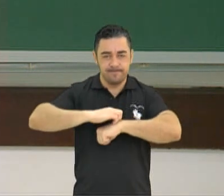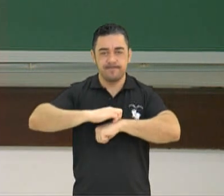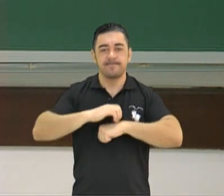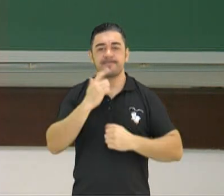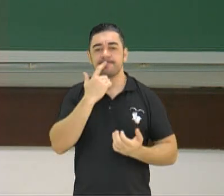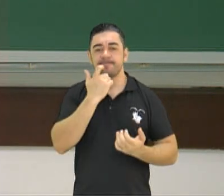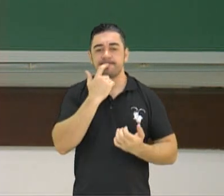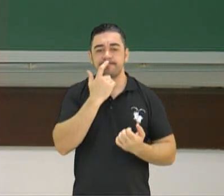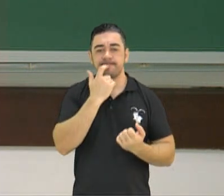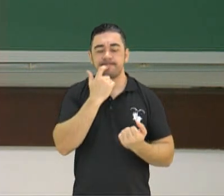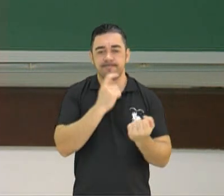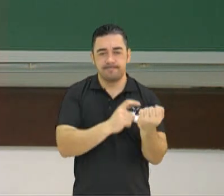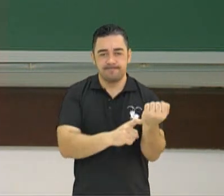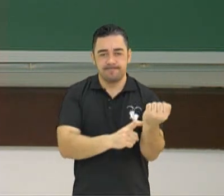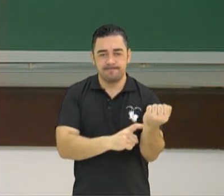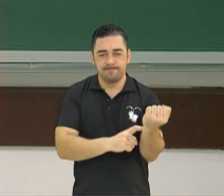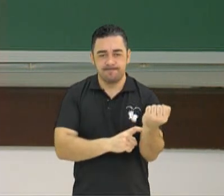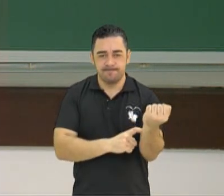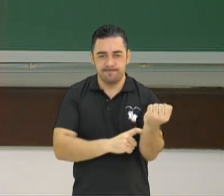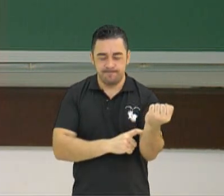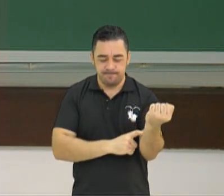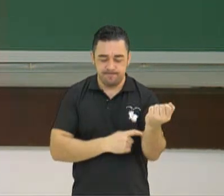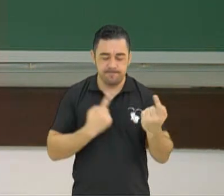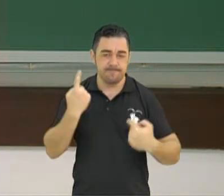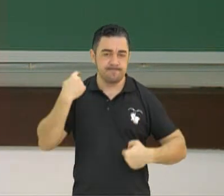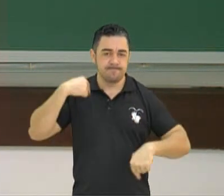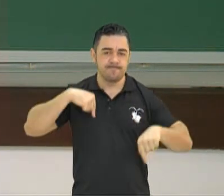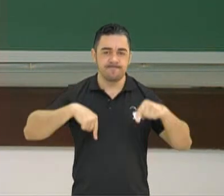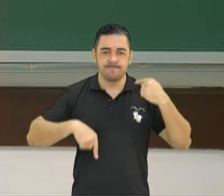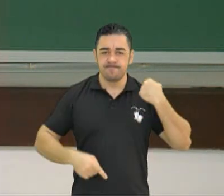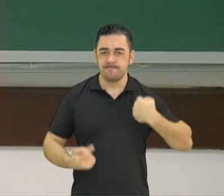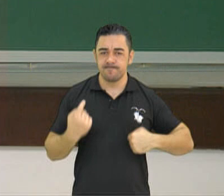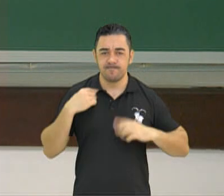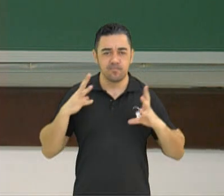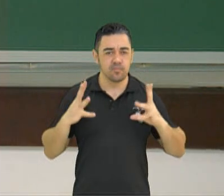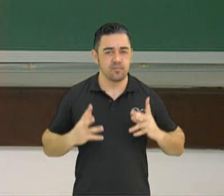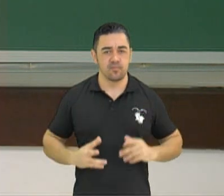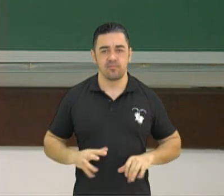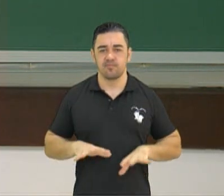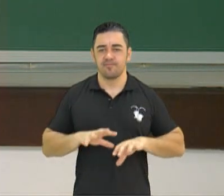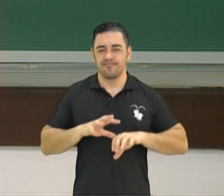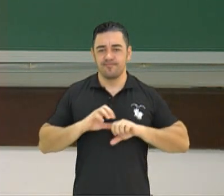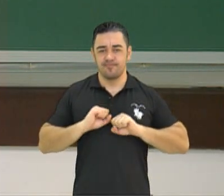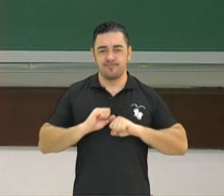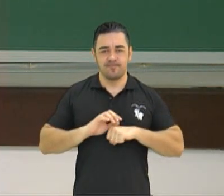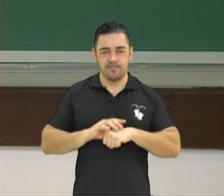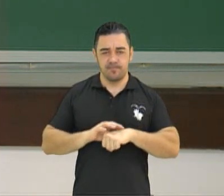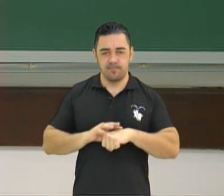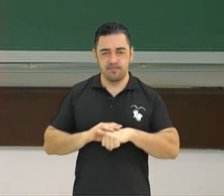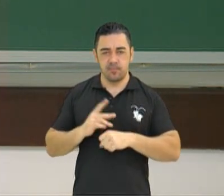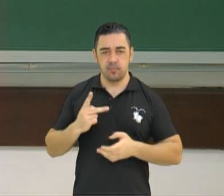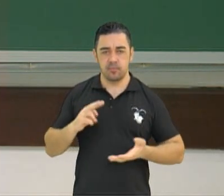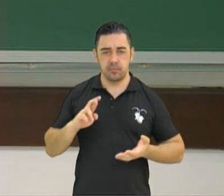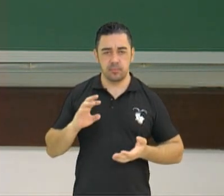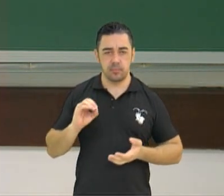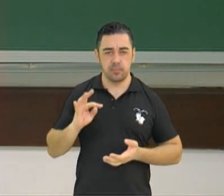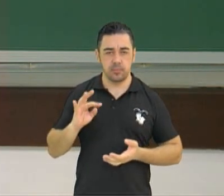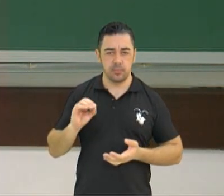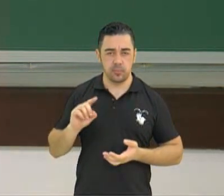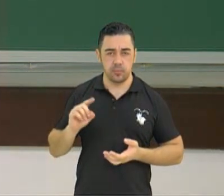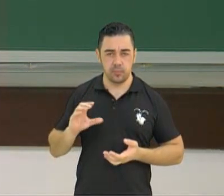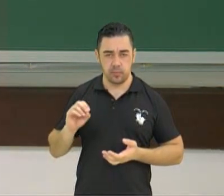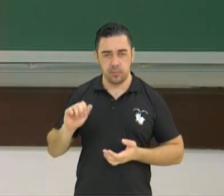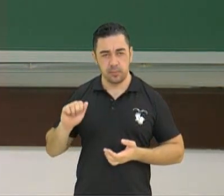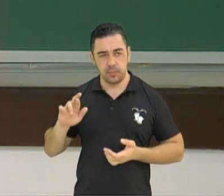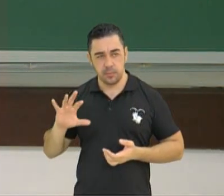pessoa vai coçar. E quando coça, acaba puxando as fezes para esse buraquinho. E o protozoário entra na corrente sanguínea, causando então o que a gente chama de doença